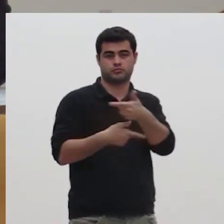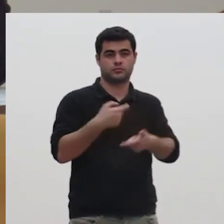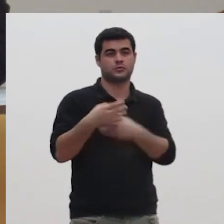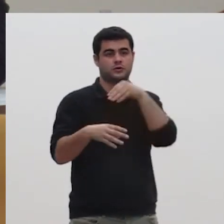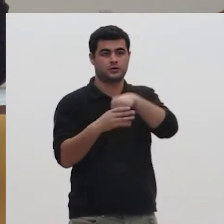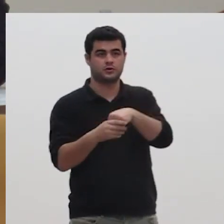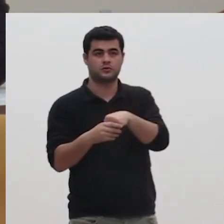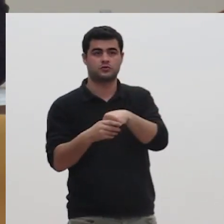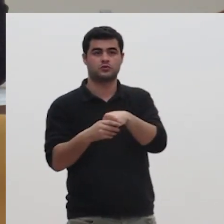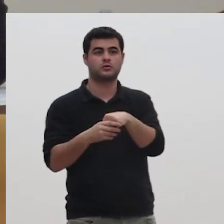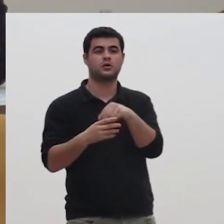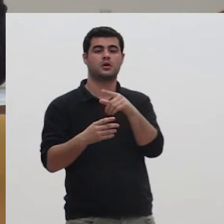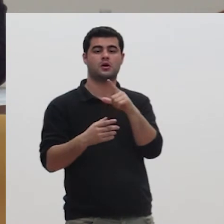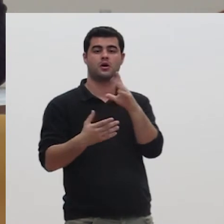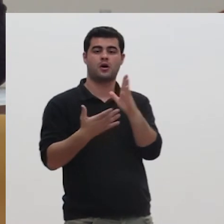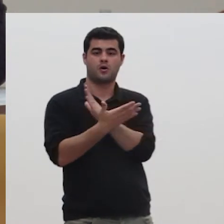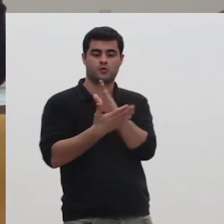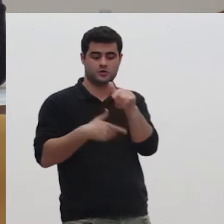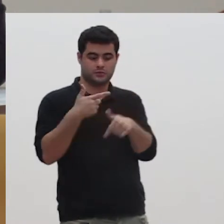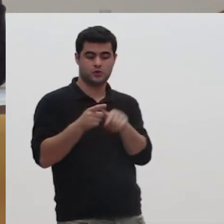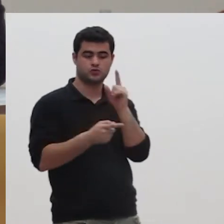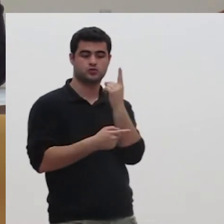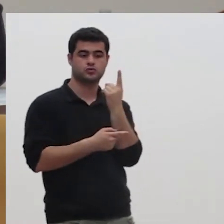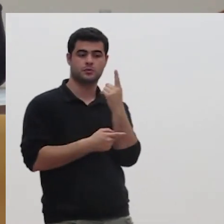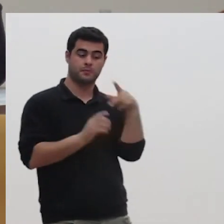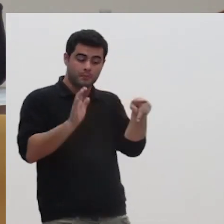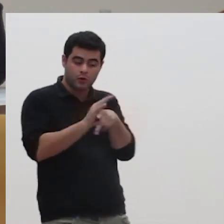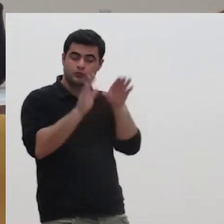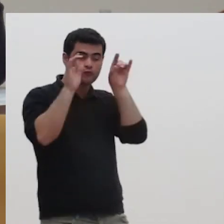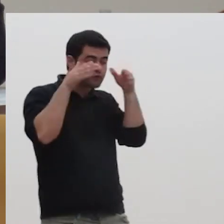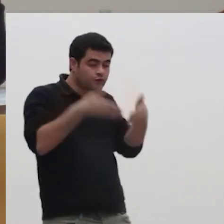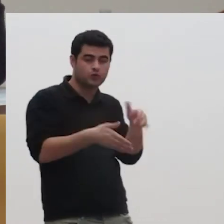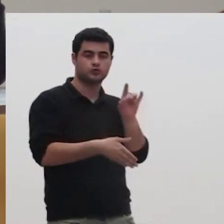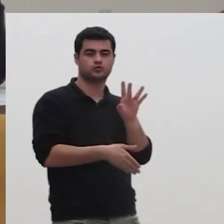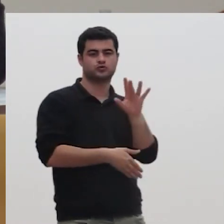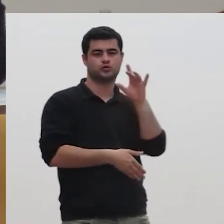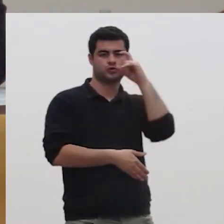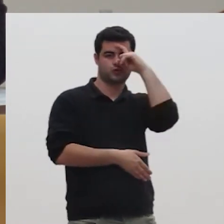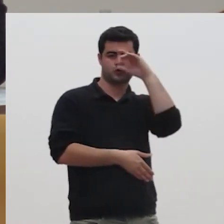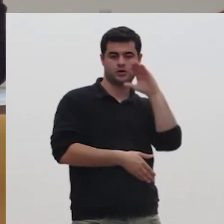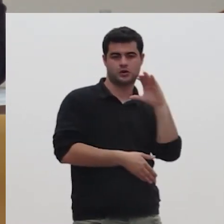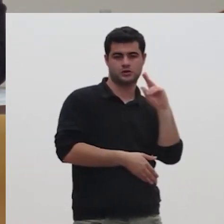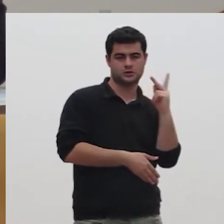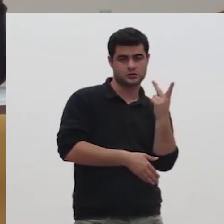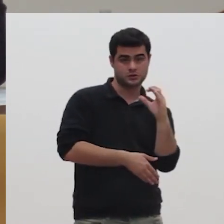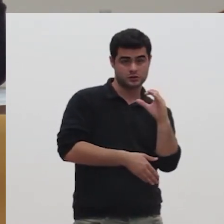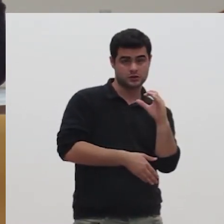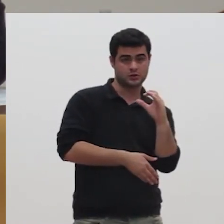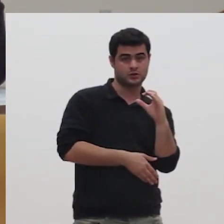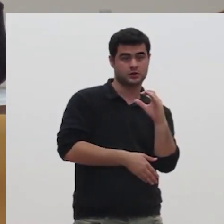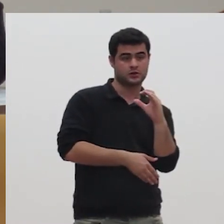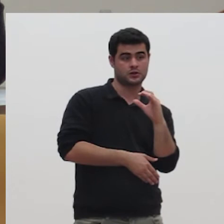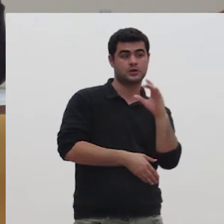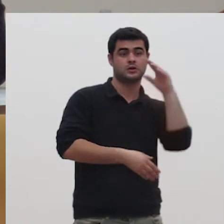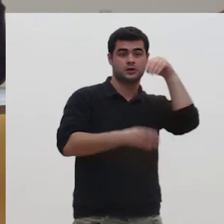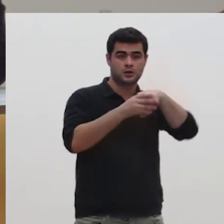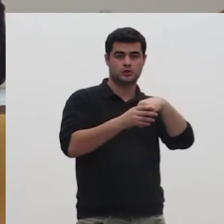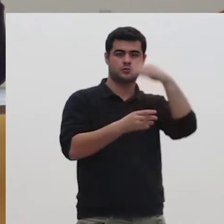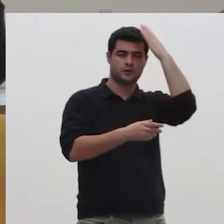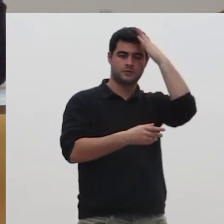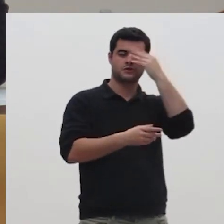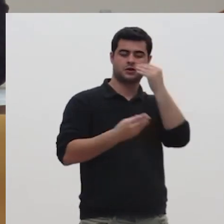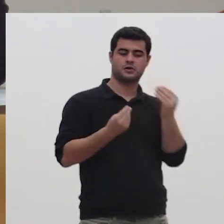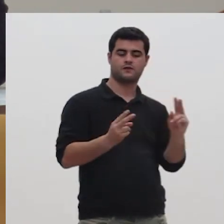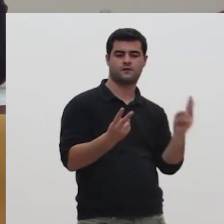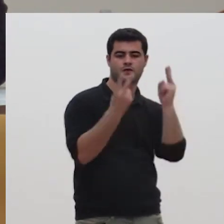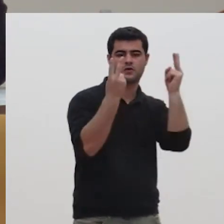serviços únicos que são feitos pelo Hospital de Clínicas, que não é feito em nenhum outro lugar do Paraná, isso tem que ser valorizado, isso tem que ser